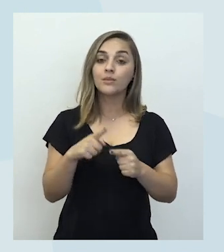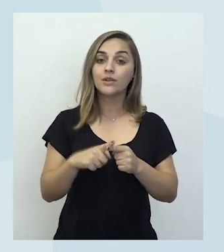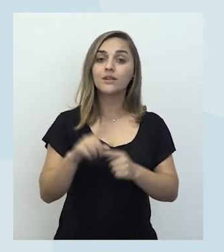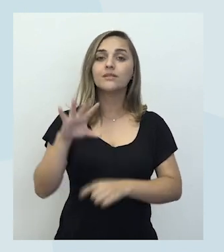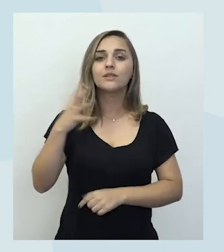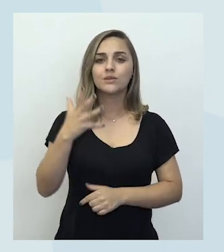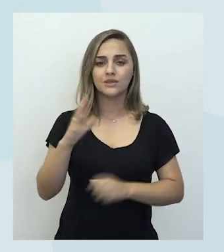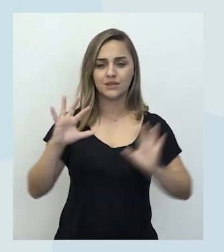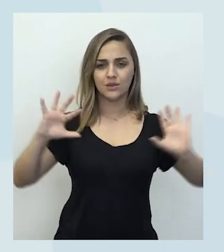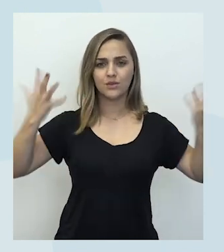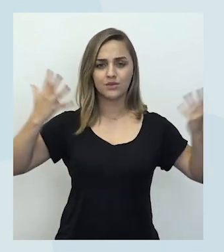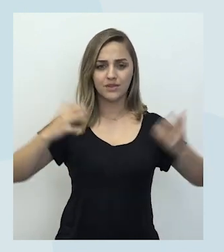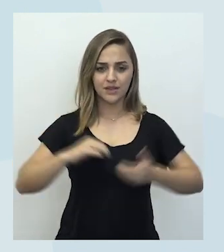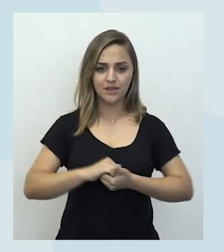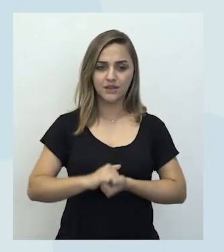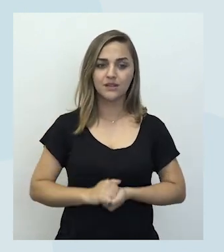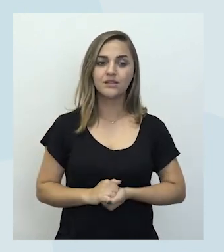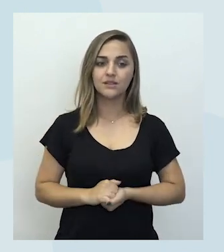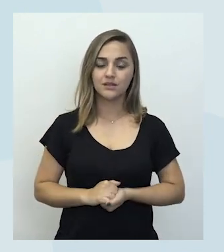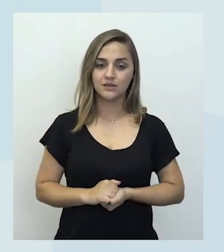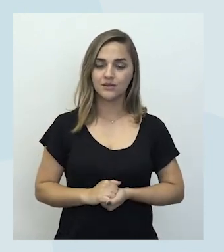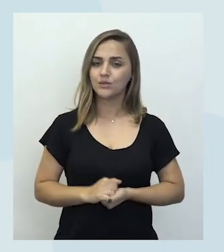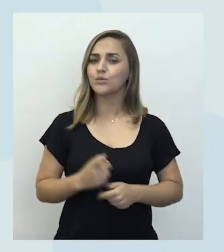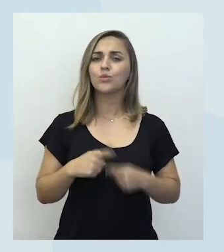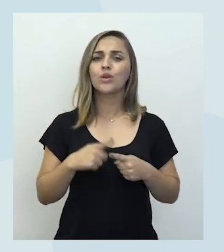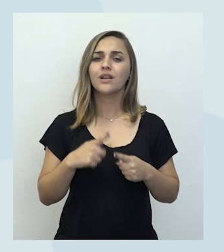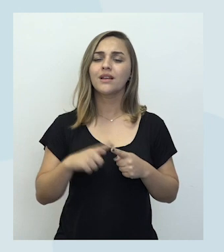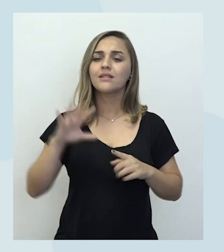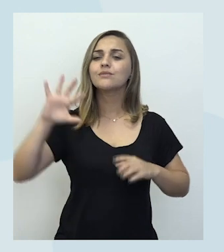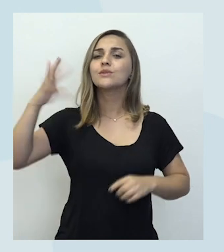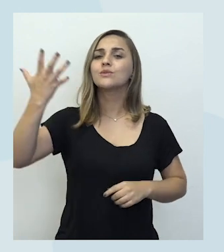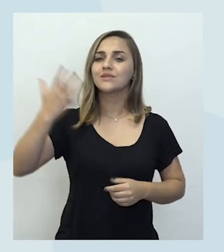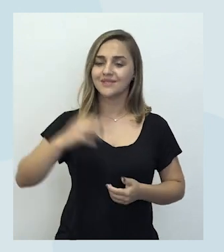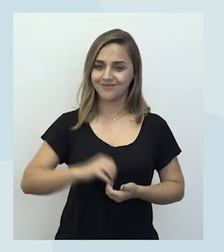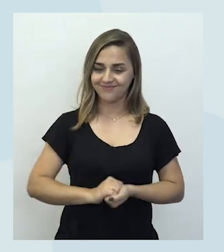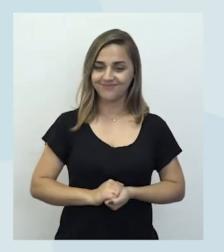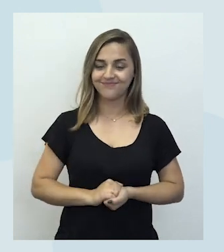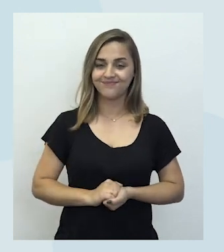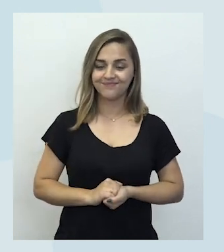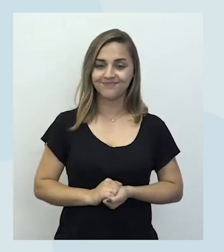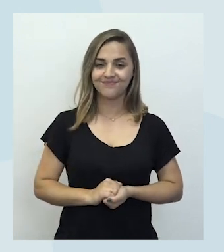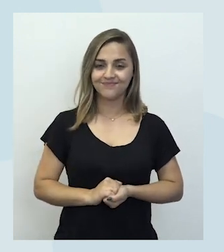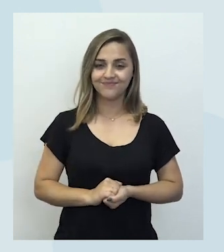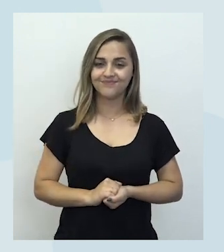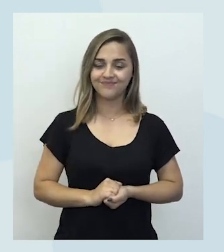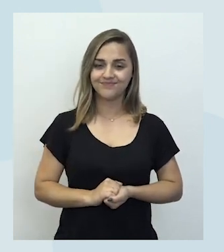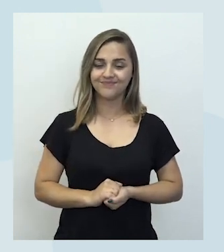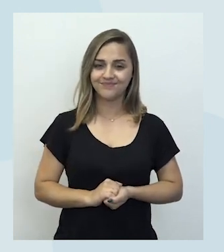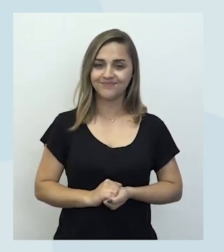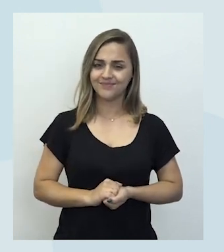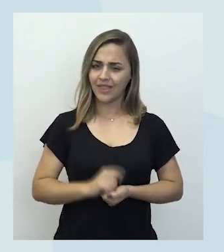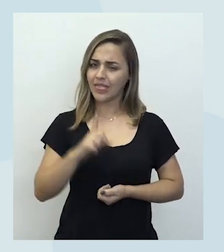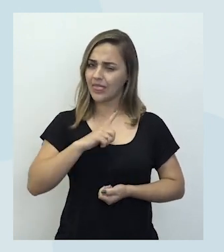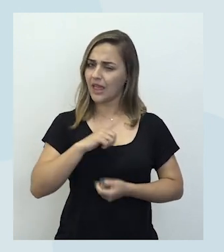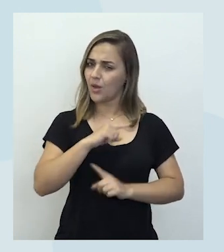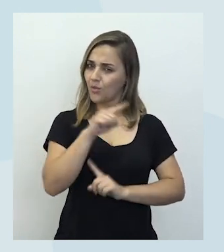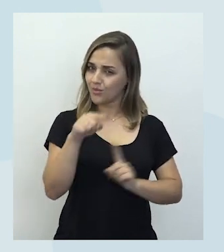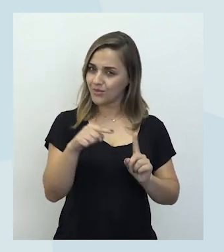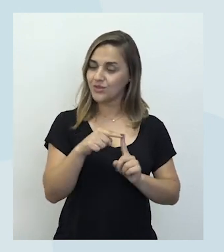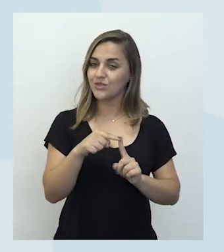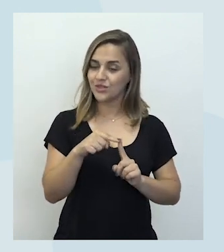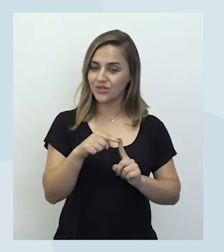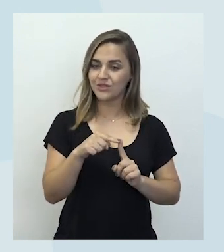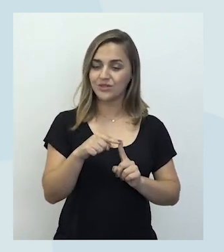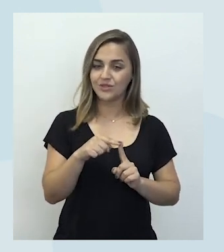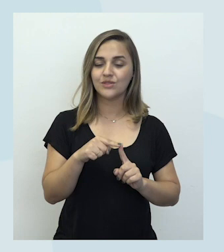esse evento? Por que será que vai acontecer esse evento? Então tem um motivo aí para acontecer esse evento.